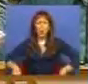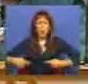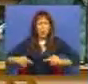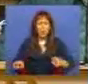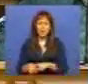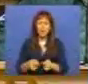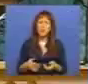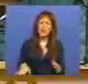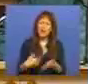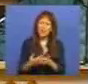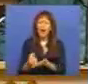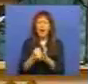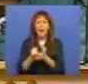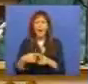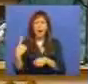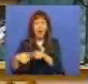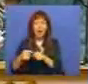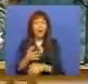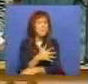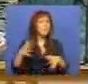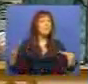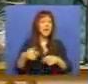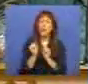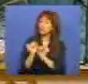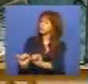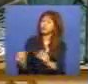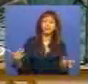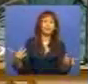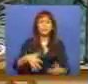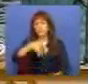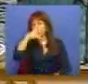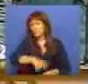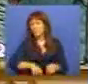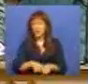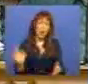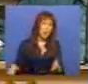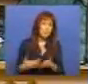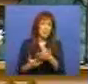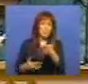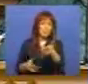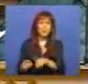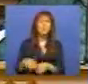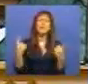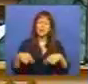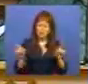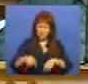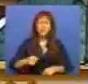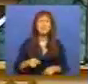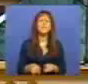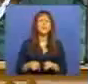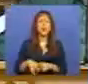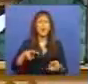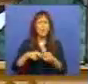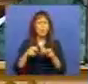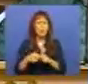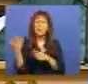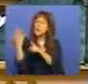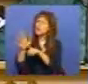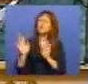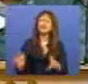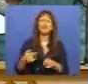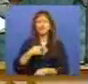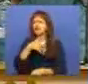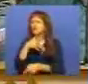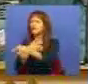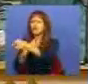e dinamizar o mercado de arrendamento. A maioria recusou, infelizmente, esta proposta. Mas temos também o problema e o exemplo que já